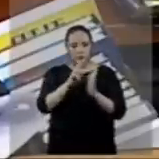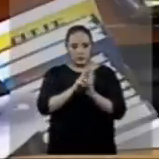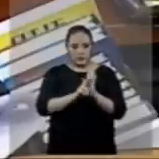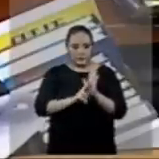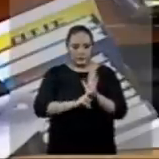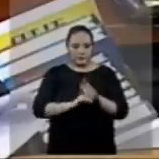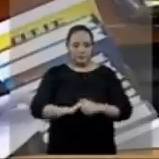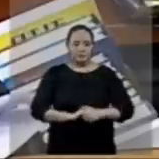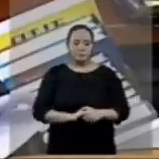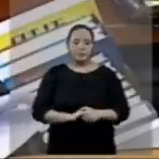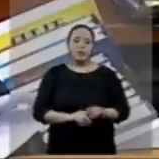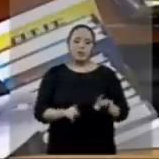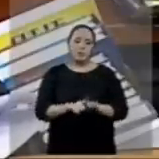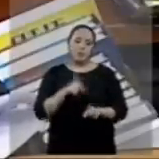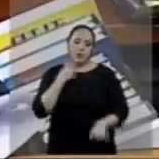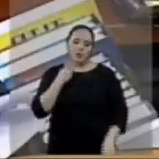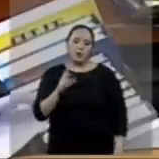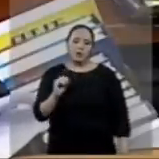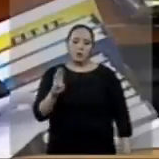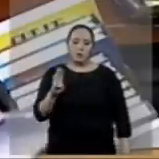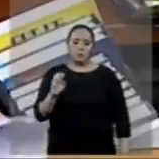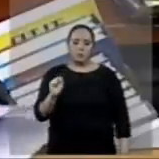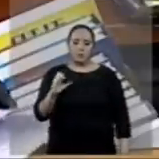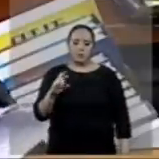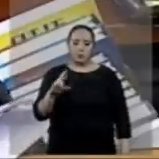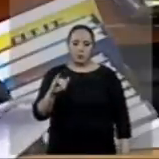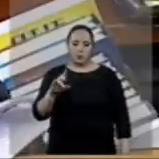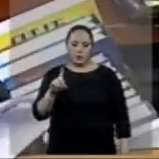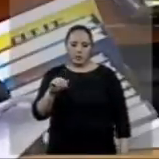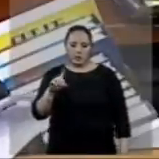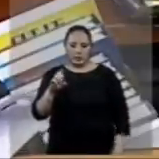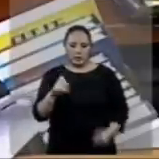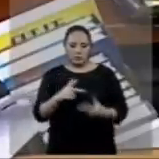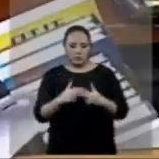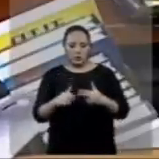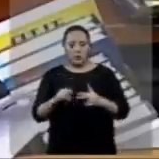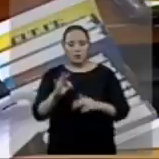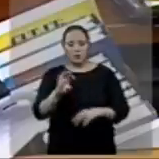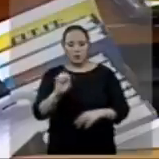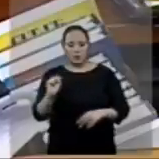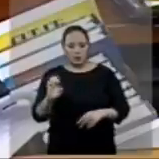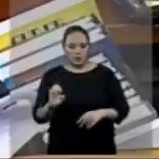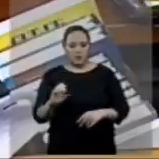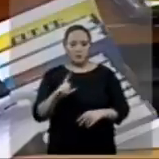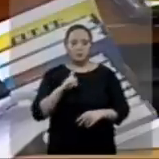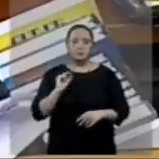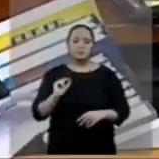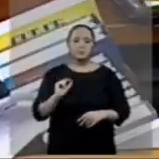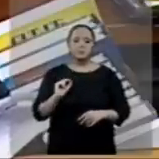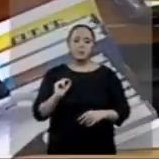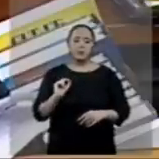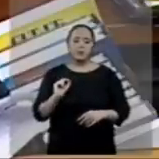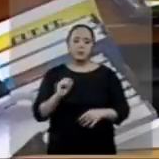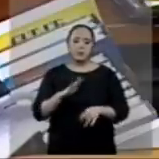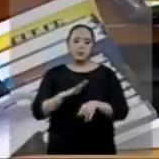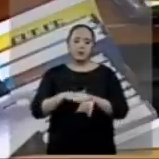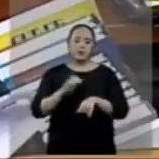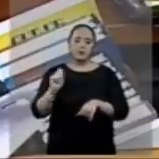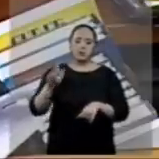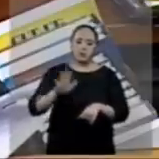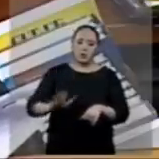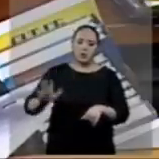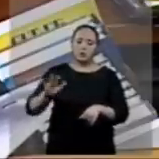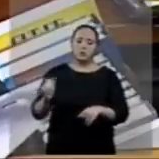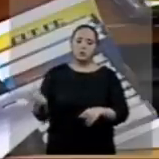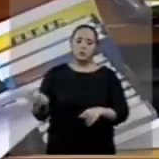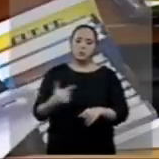a obscuridade da tese fixada sob o ângulo da repercussão geral, tendo-a como mais abrangente do que